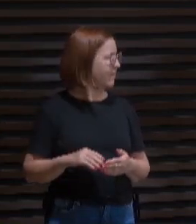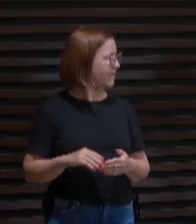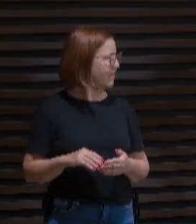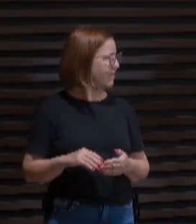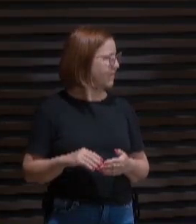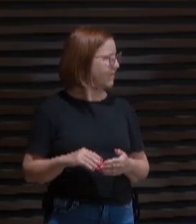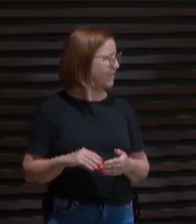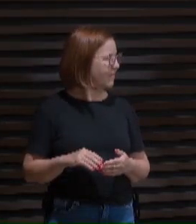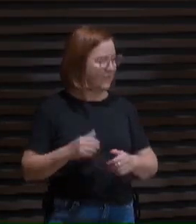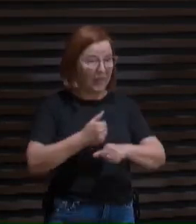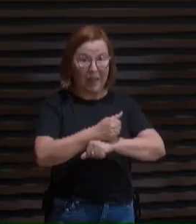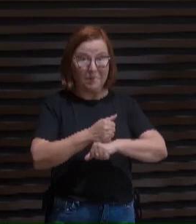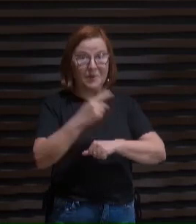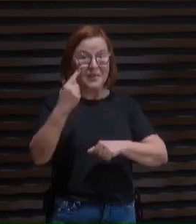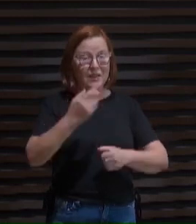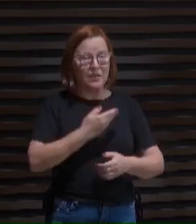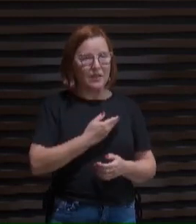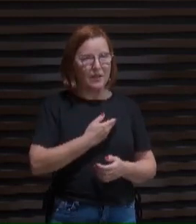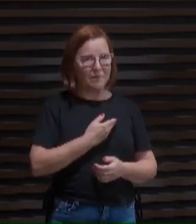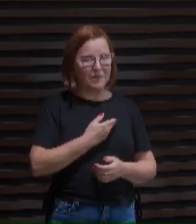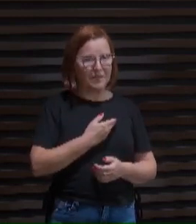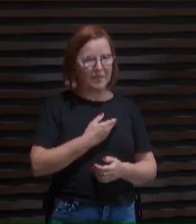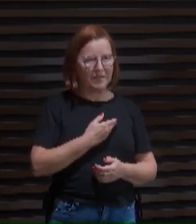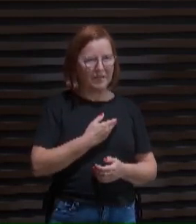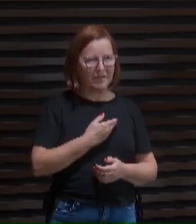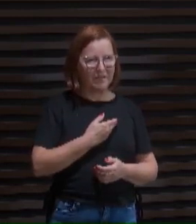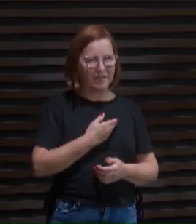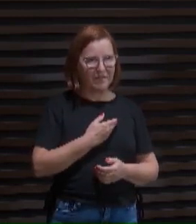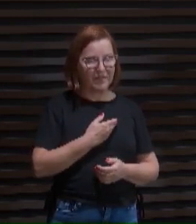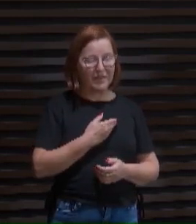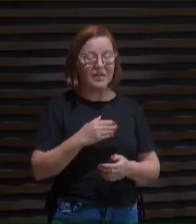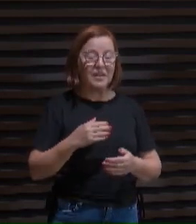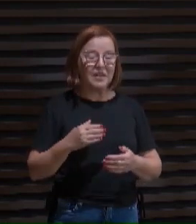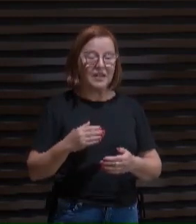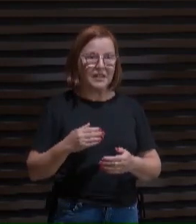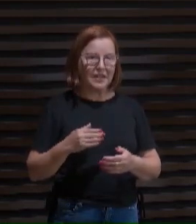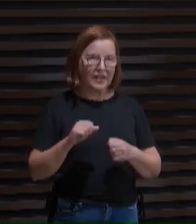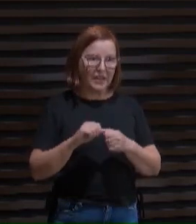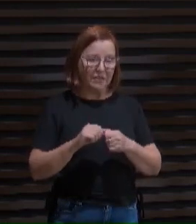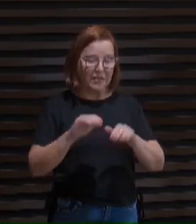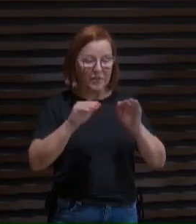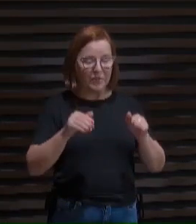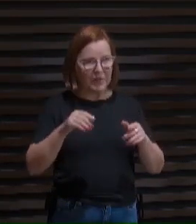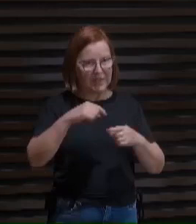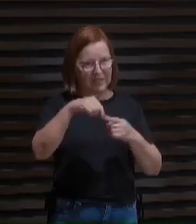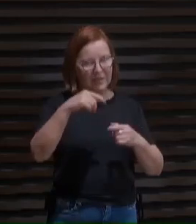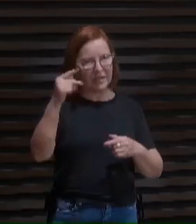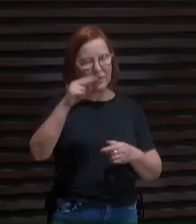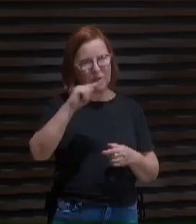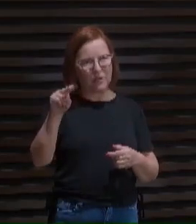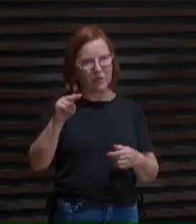de Abraão teu amigo, habitaram nela e nela edificaram um santuário ao teu nome, dizendo: se algum mal nos sobrevier,